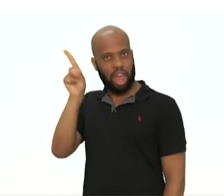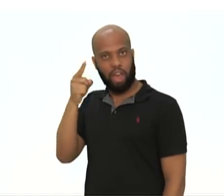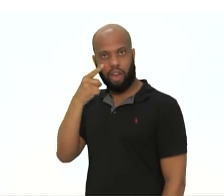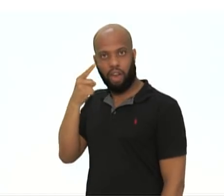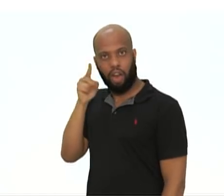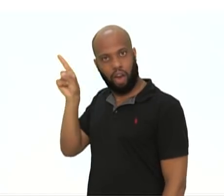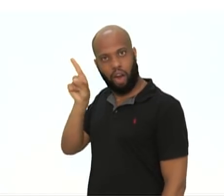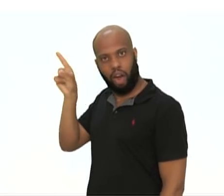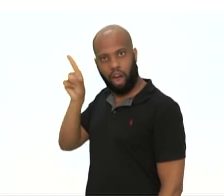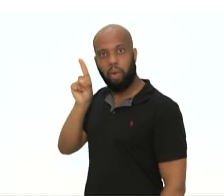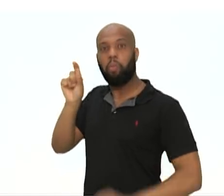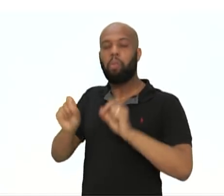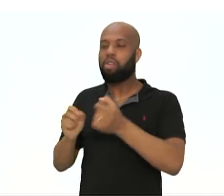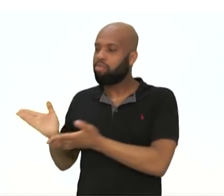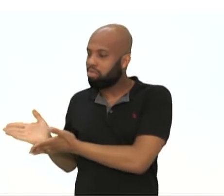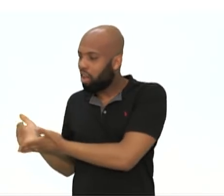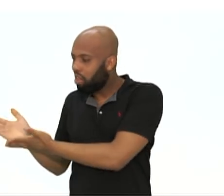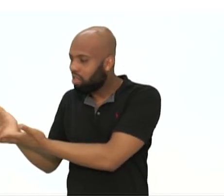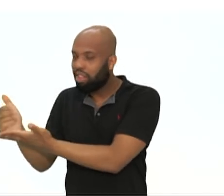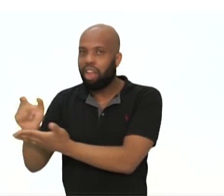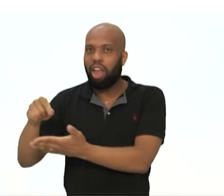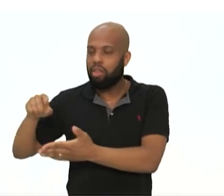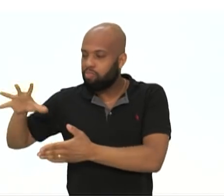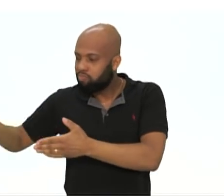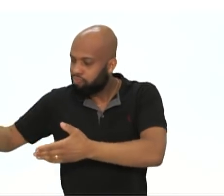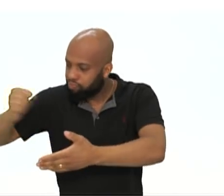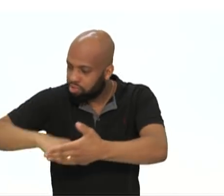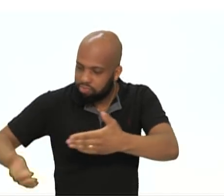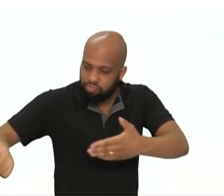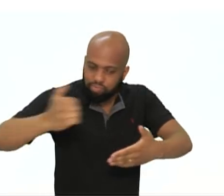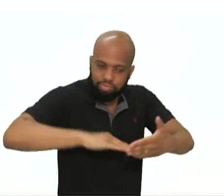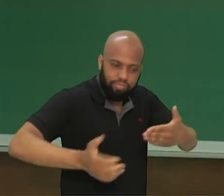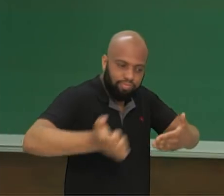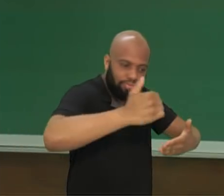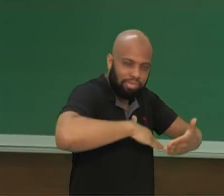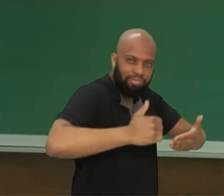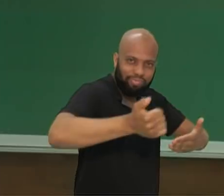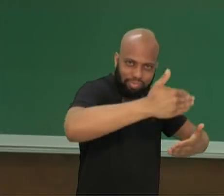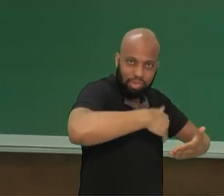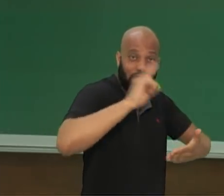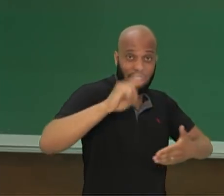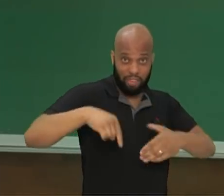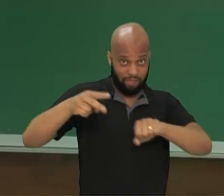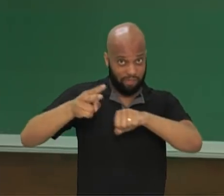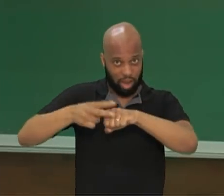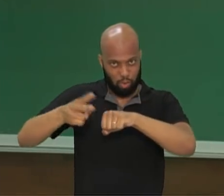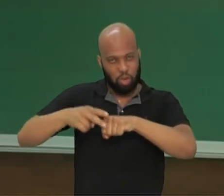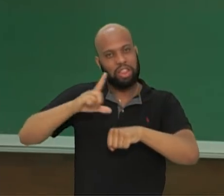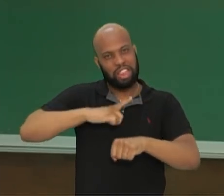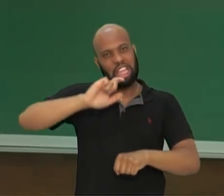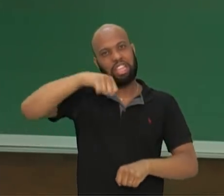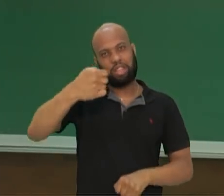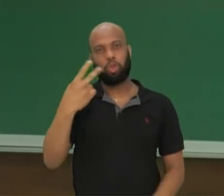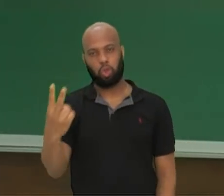Porque está aqui, recolhe, né? Então, recolhe é um verbo, ok? Ele